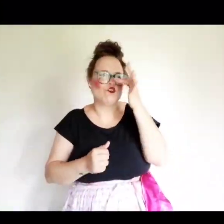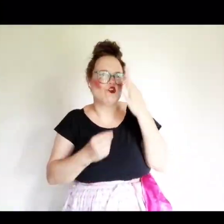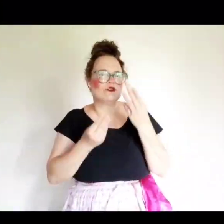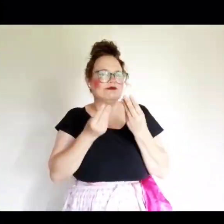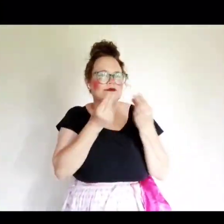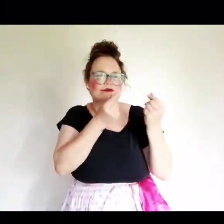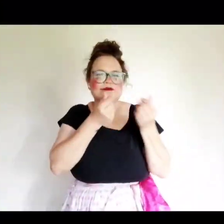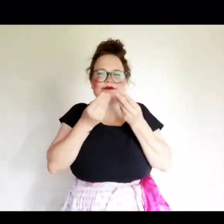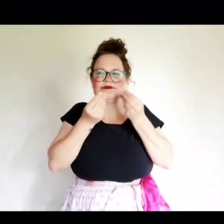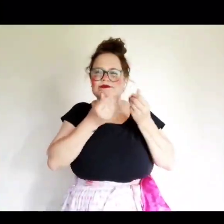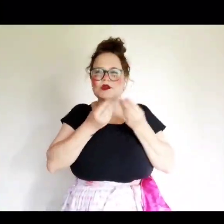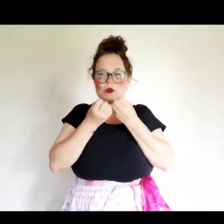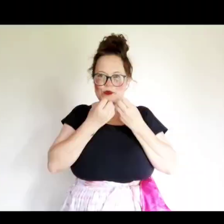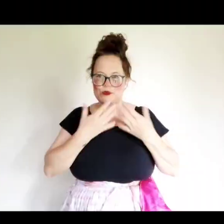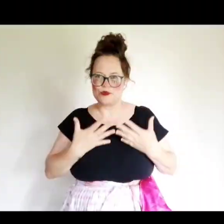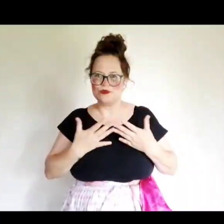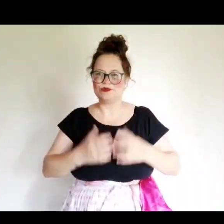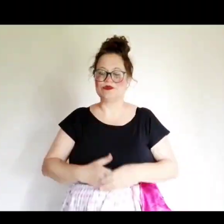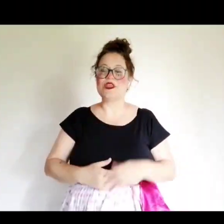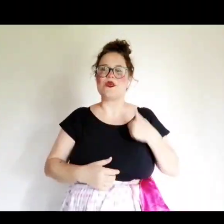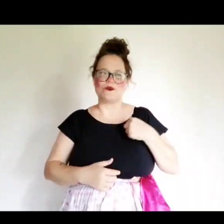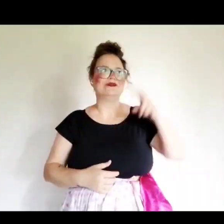Eu lembro do cheiro da boneca.